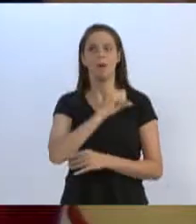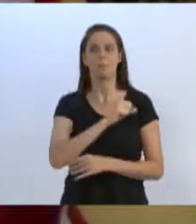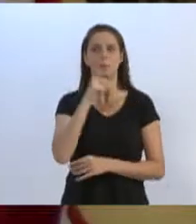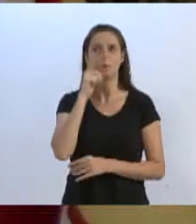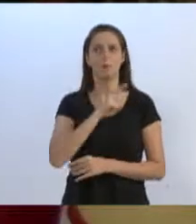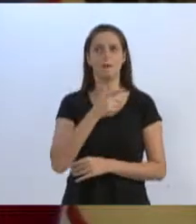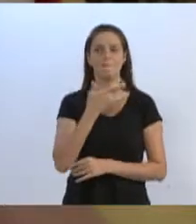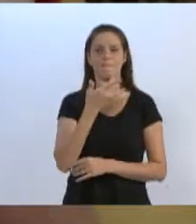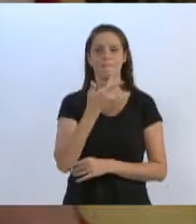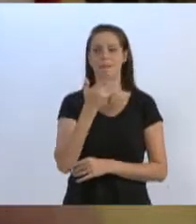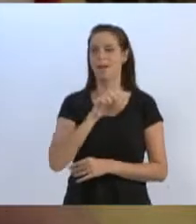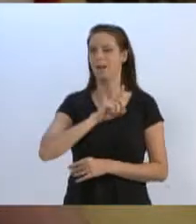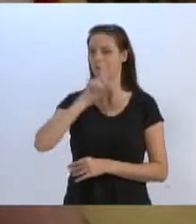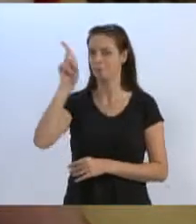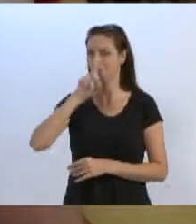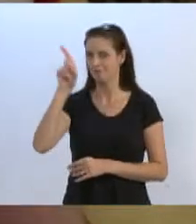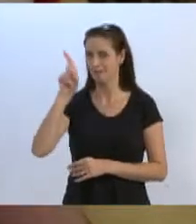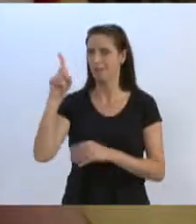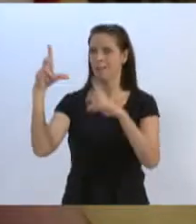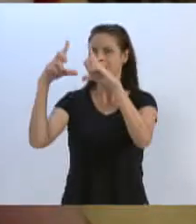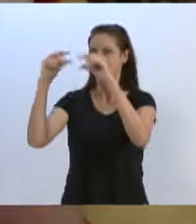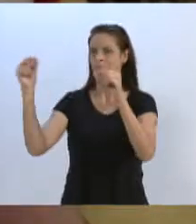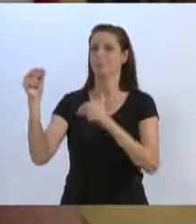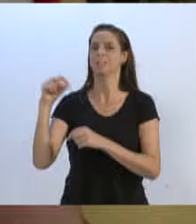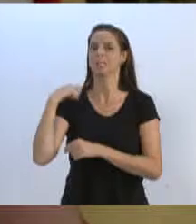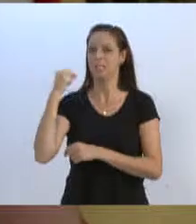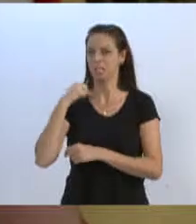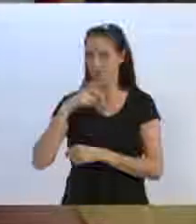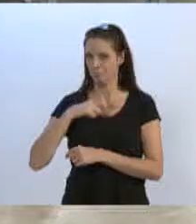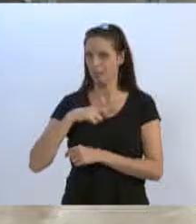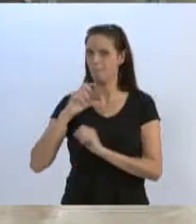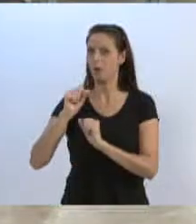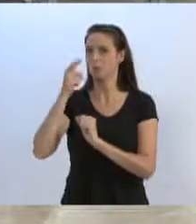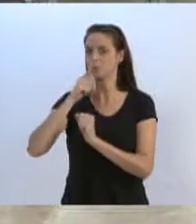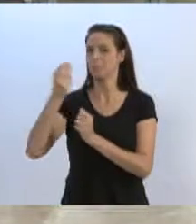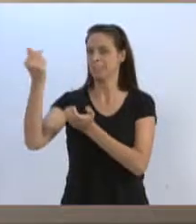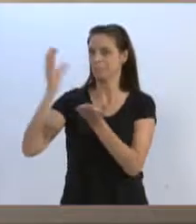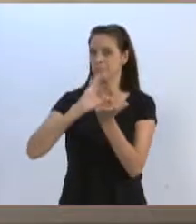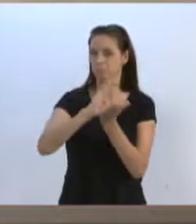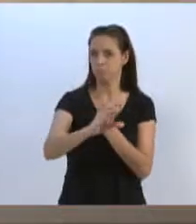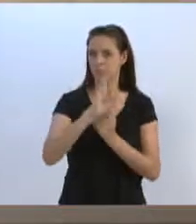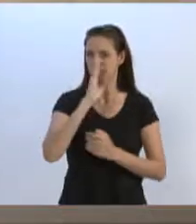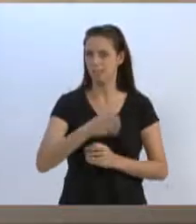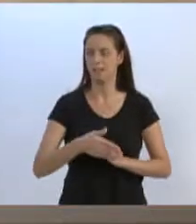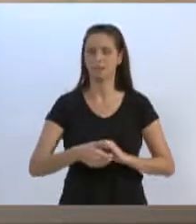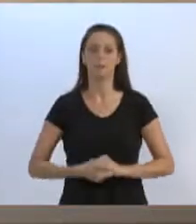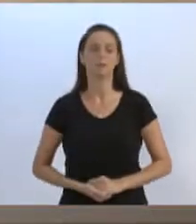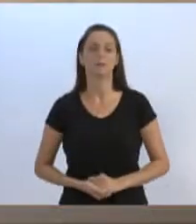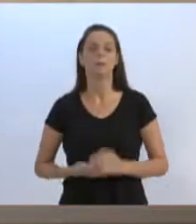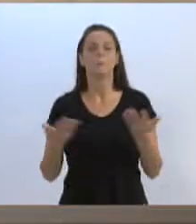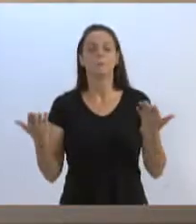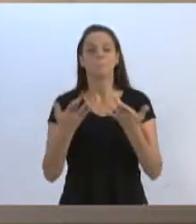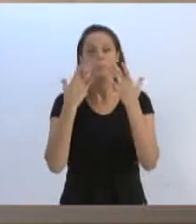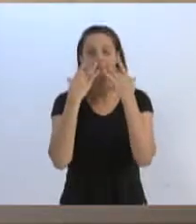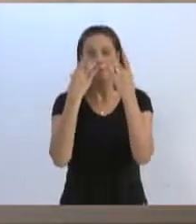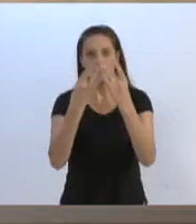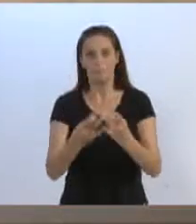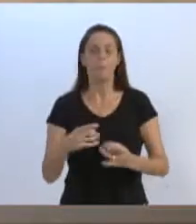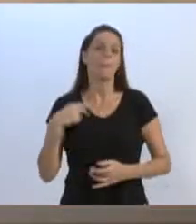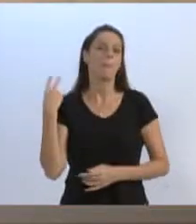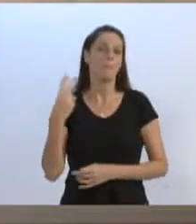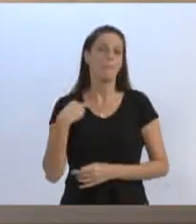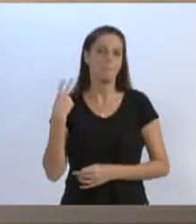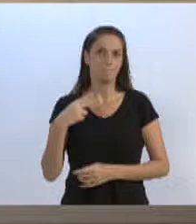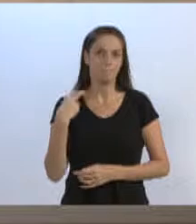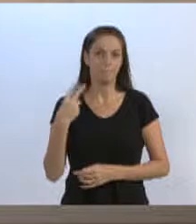O senhor tem o seu deputado federal lá e senador. Ouça a parte. Vamos ouvir também, com autorização do orador,